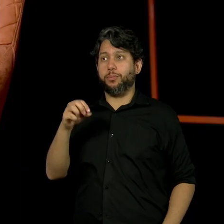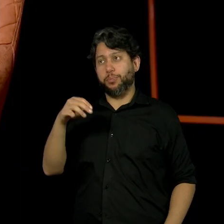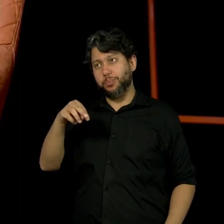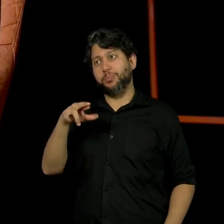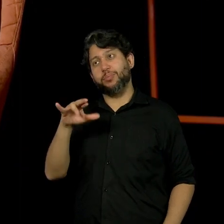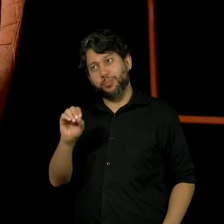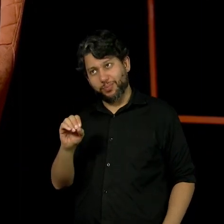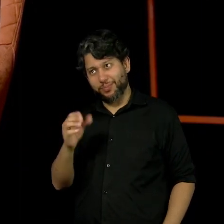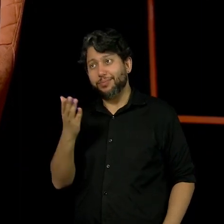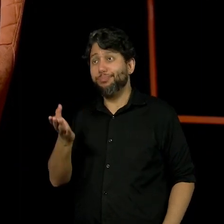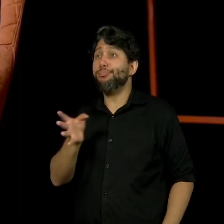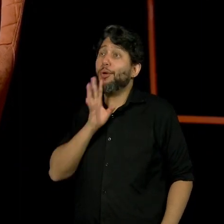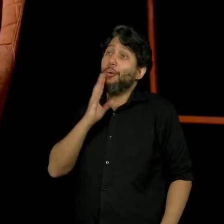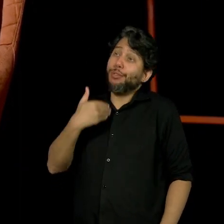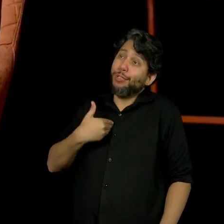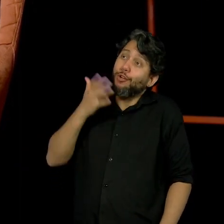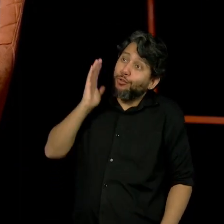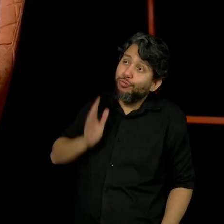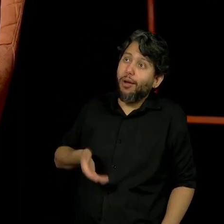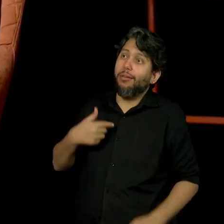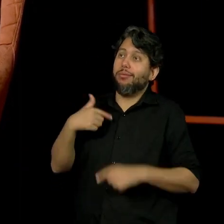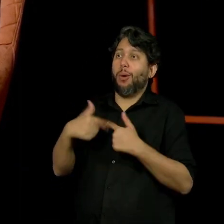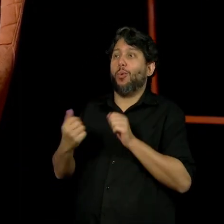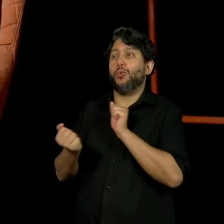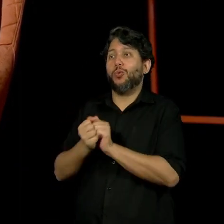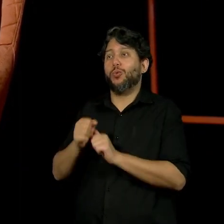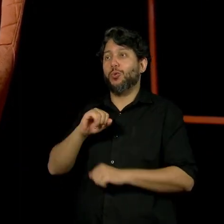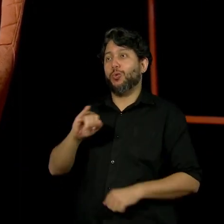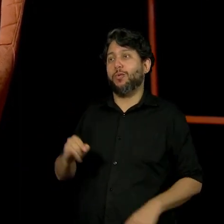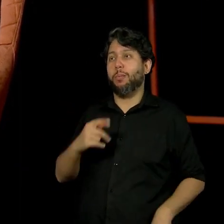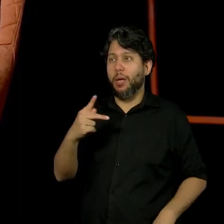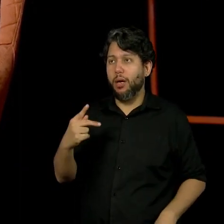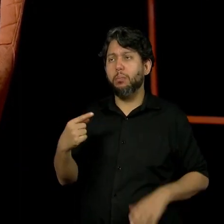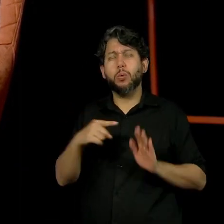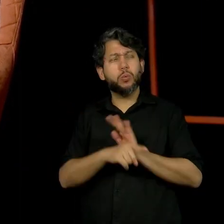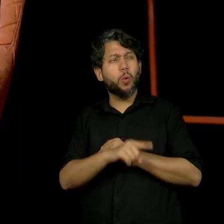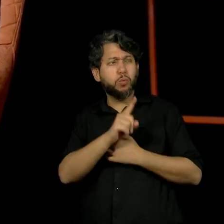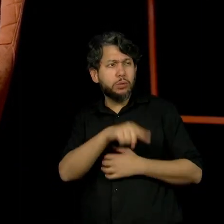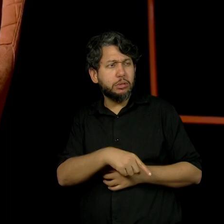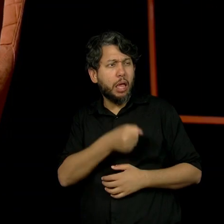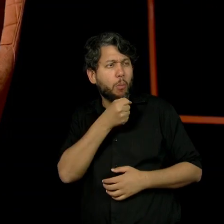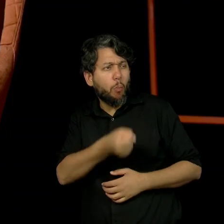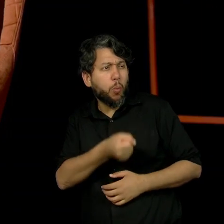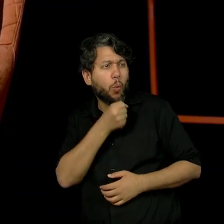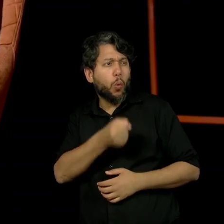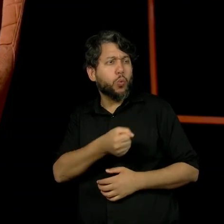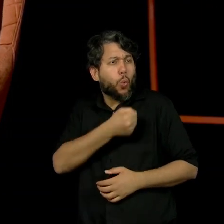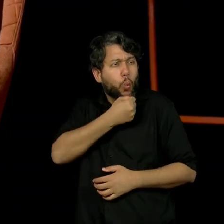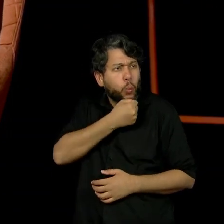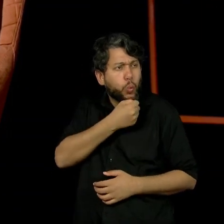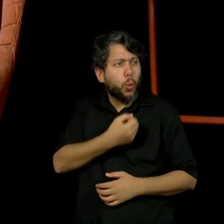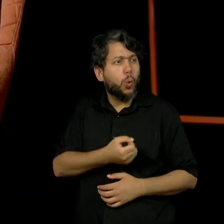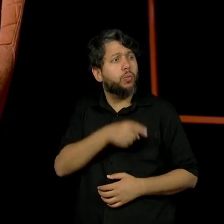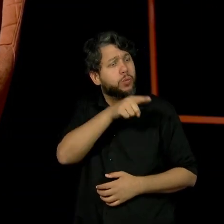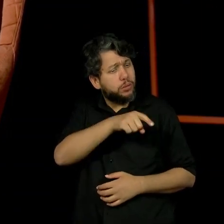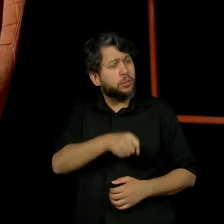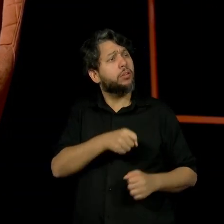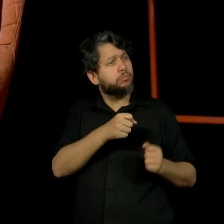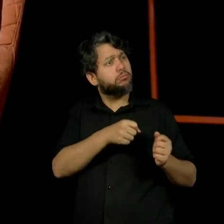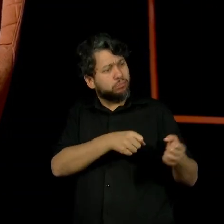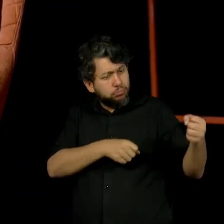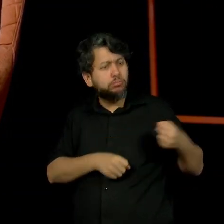Me conhecia da Jovem Pan. Você é repórter, não sei o quê, locutor, você não está falando aqui? Tem que falar sim.